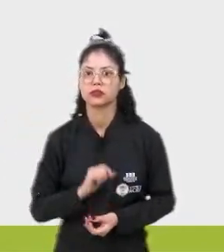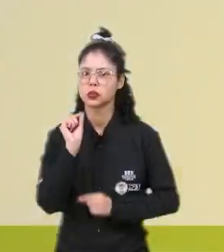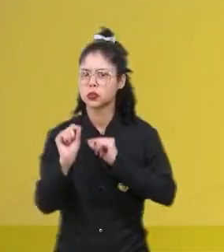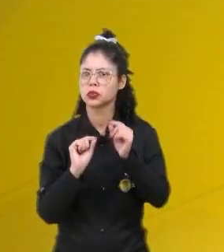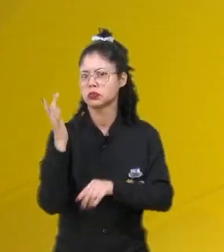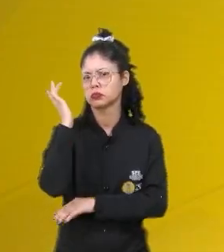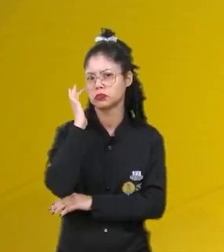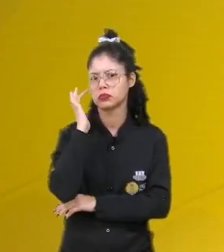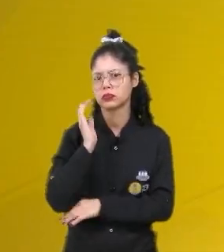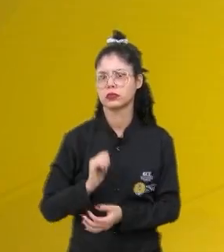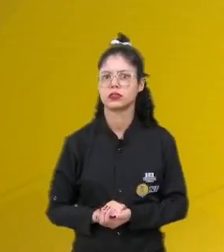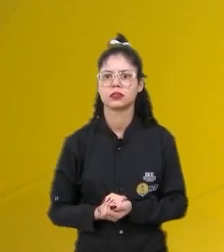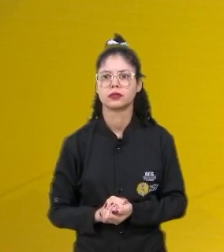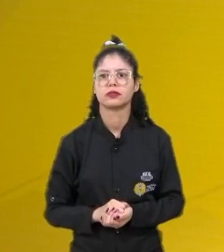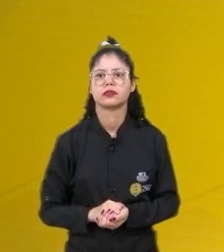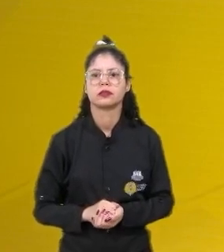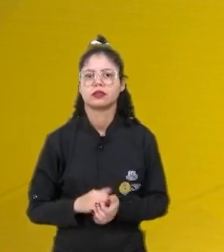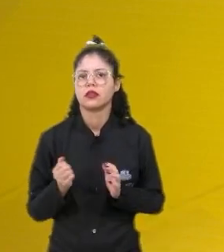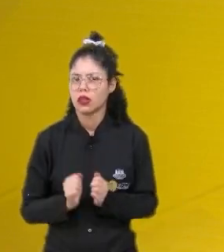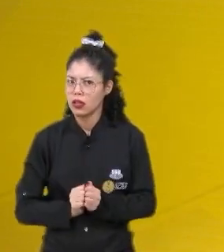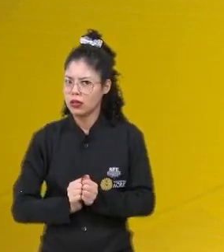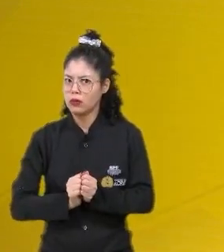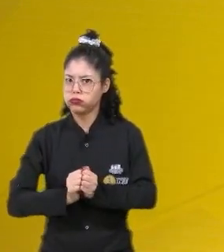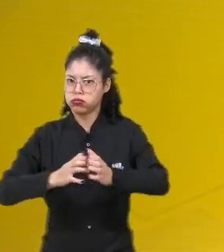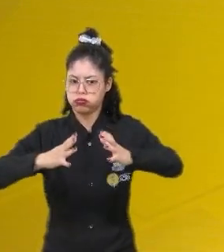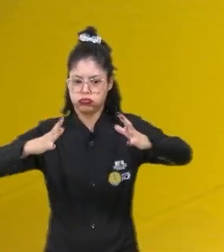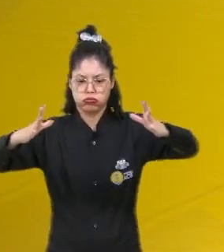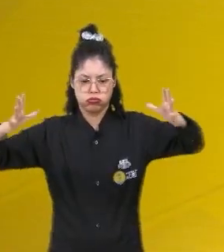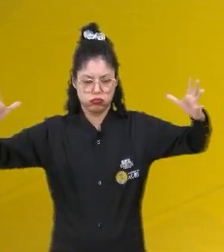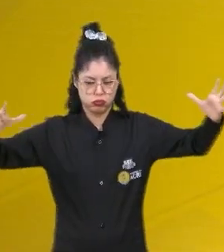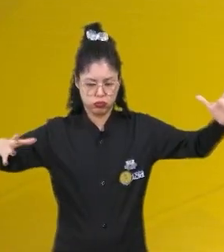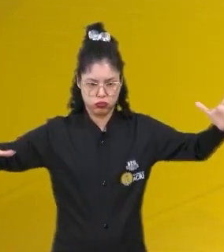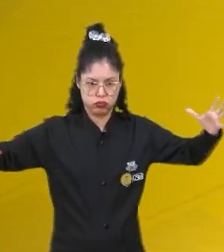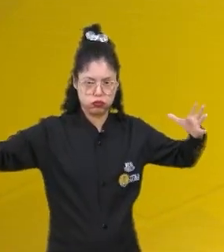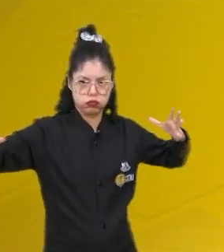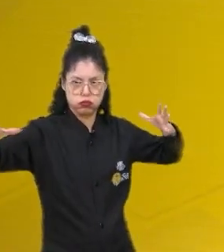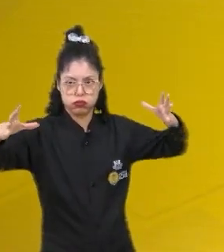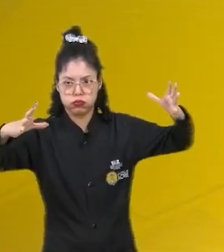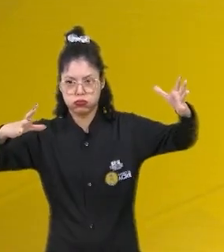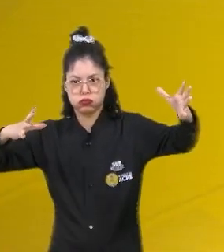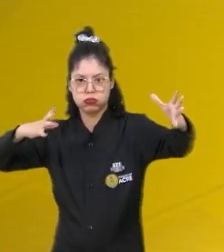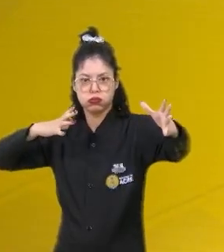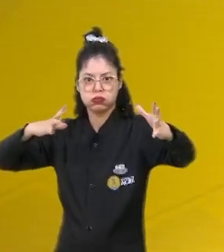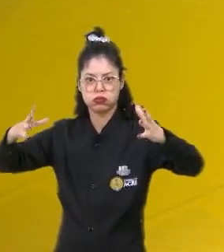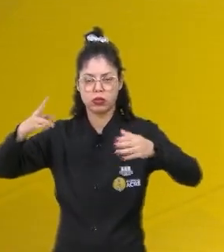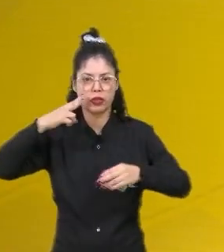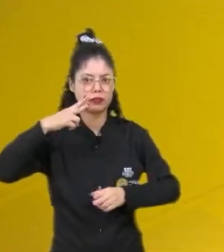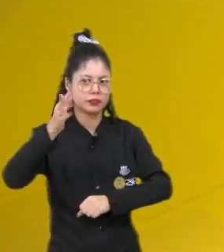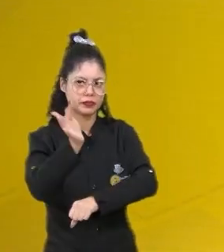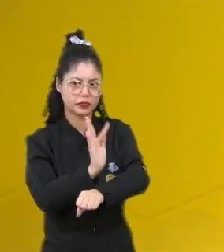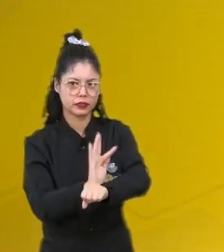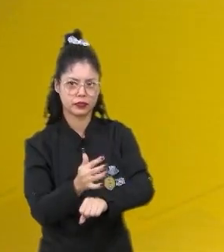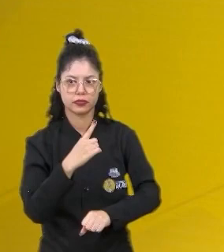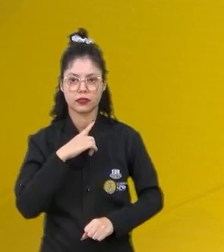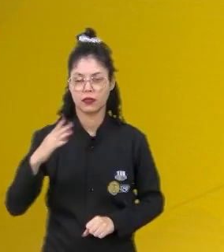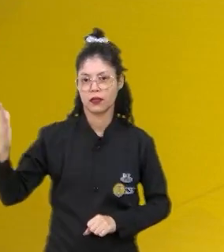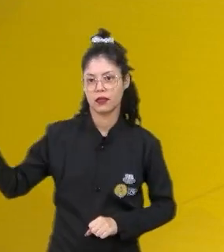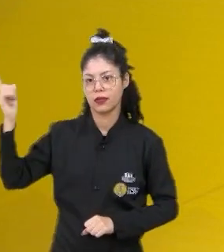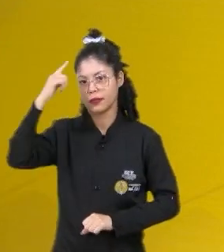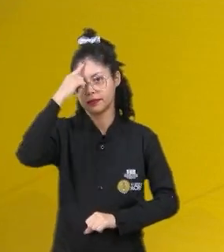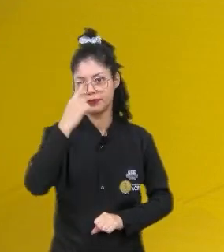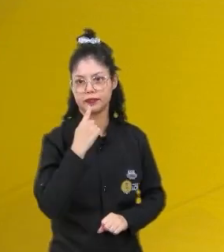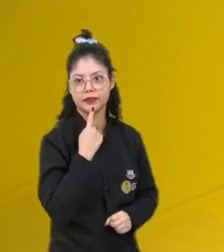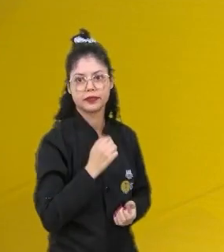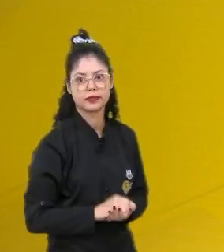você acha? O som se propaga no espaço? E aí, aquelas explosões que a gente vê em filme, né? Que nem está aqui na nossa